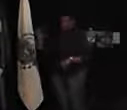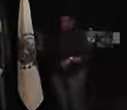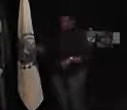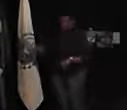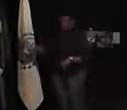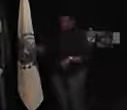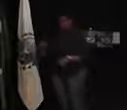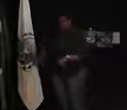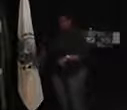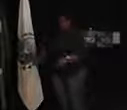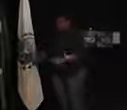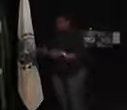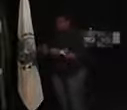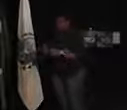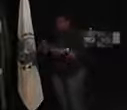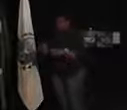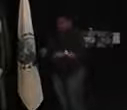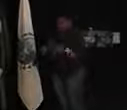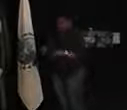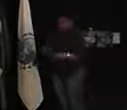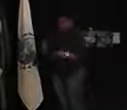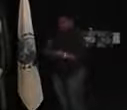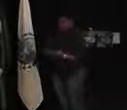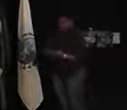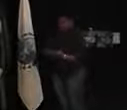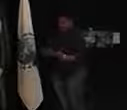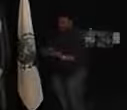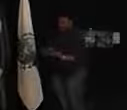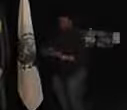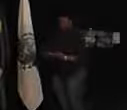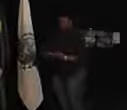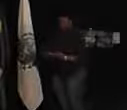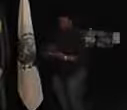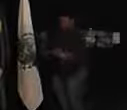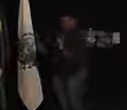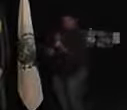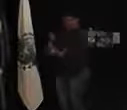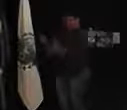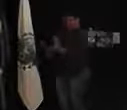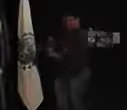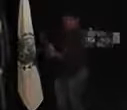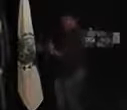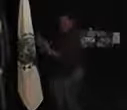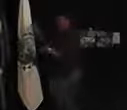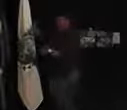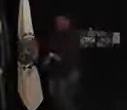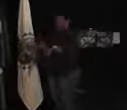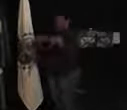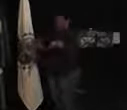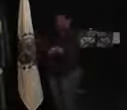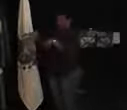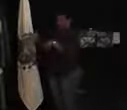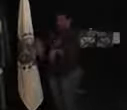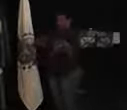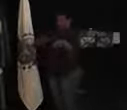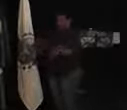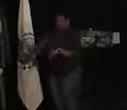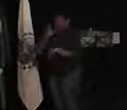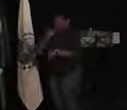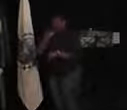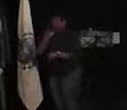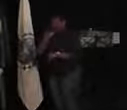olha que delícia. É tudo que eles amam. Estar no parquinho, brincar com areia, com água,